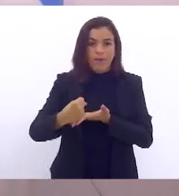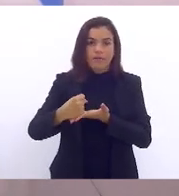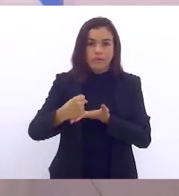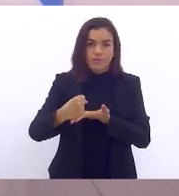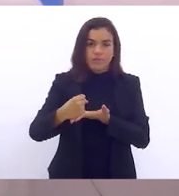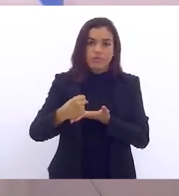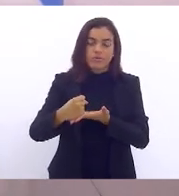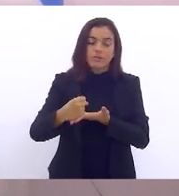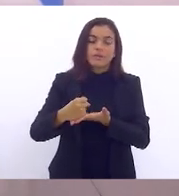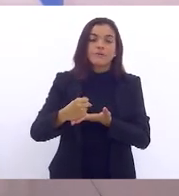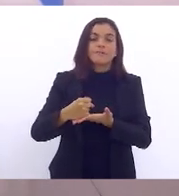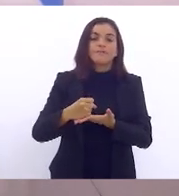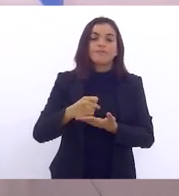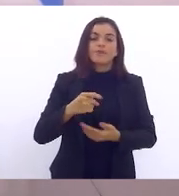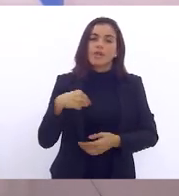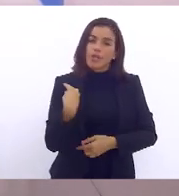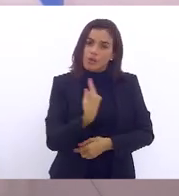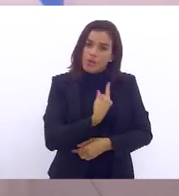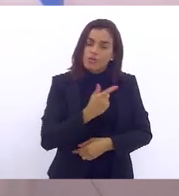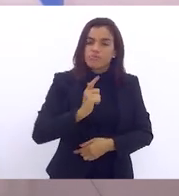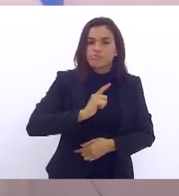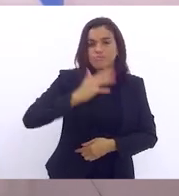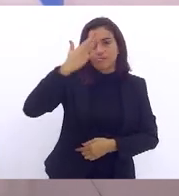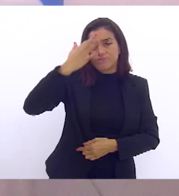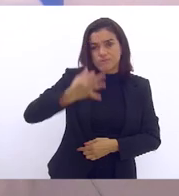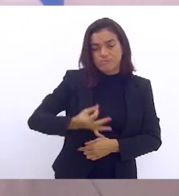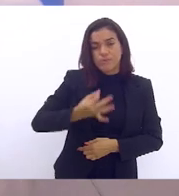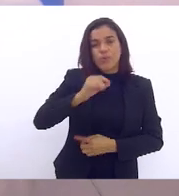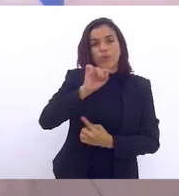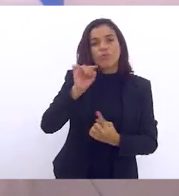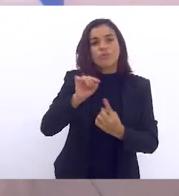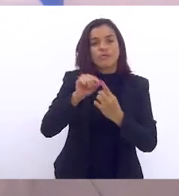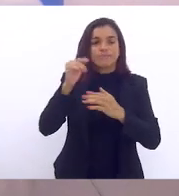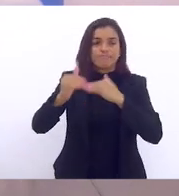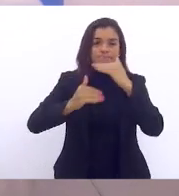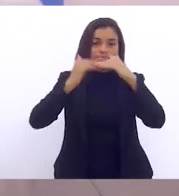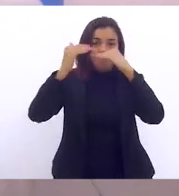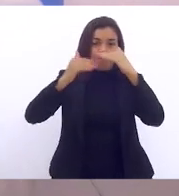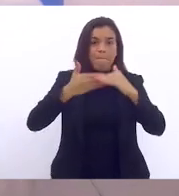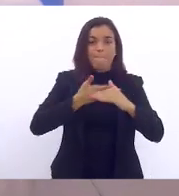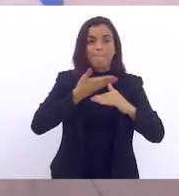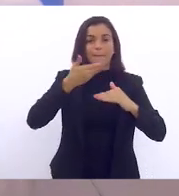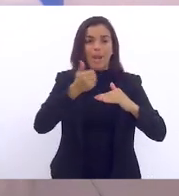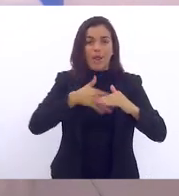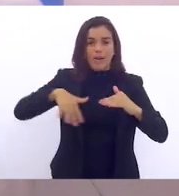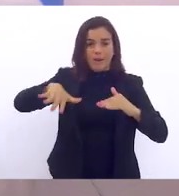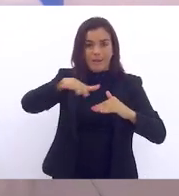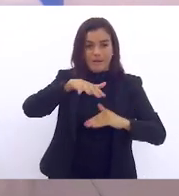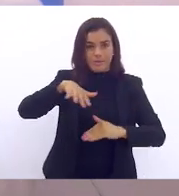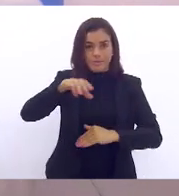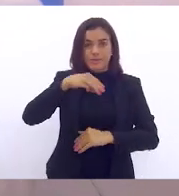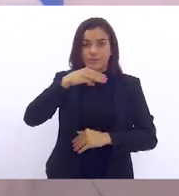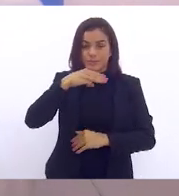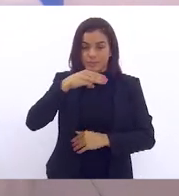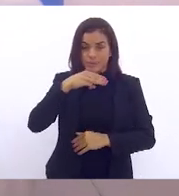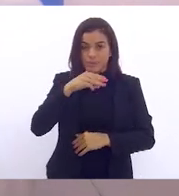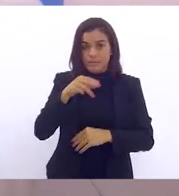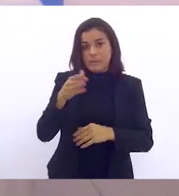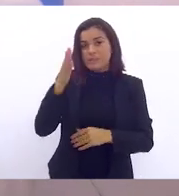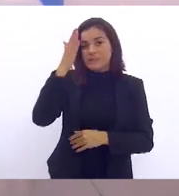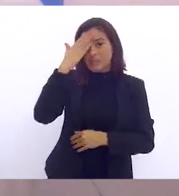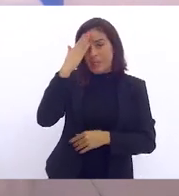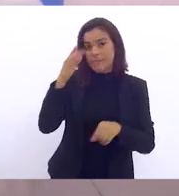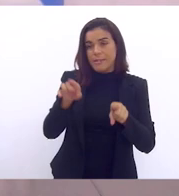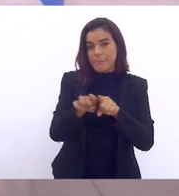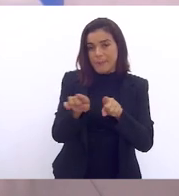e que nós temos absoluta certeza que foi para desenvolver ali a região quem conhece sabe eh dos acidentes